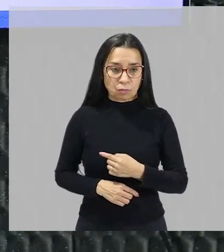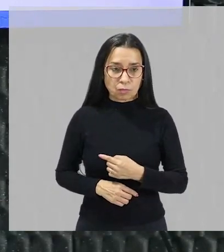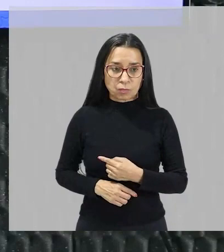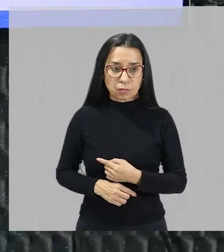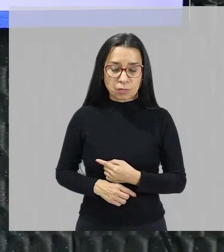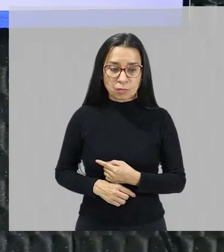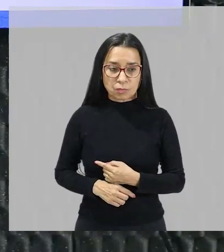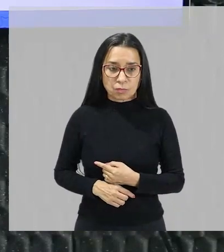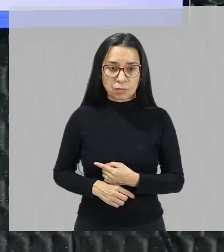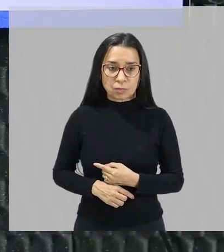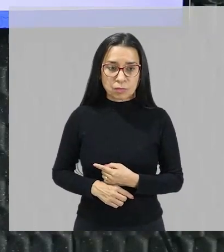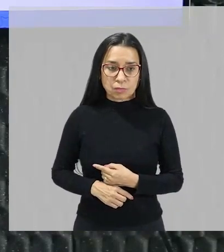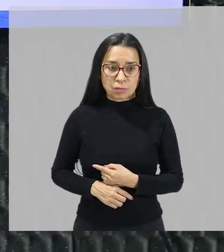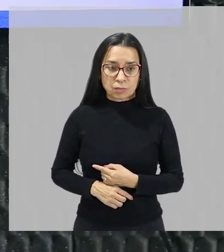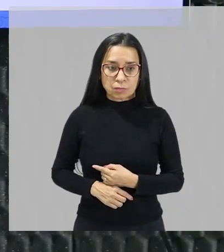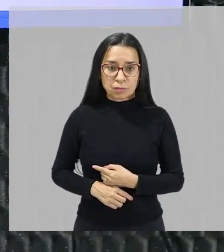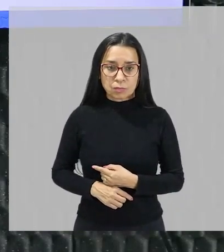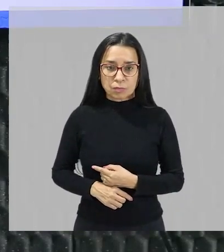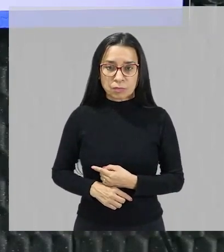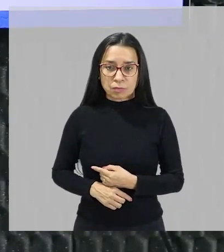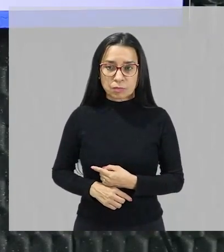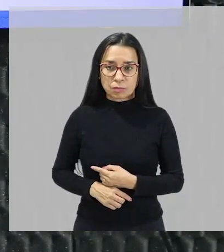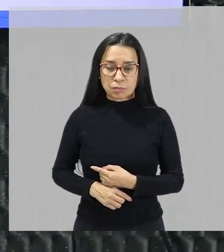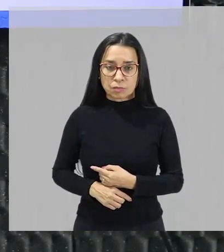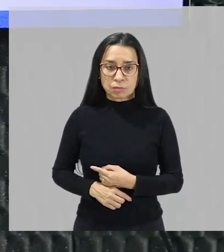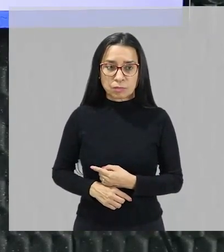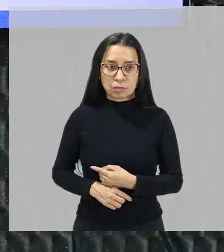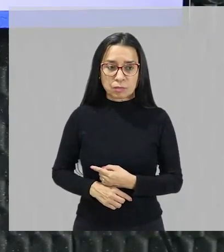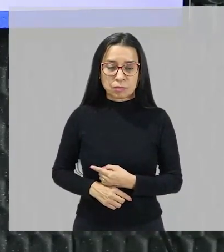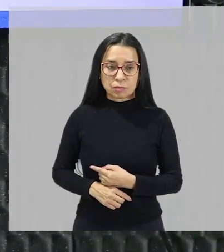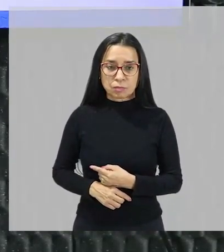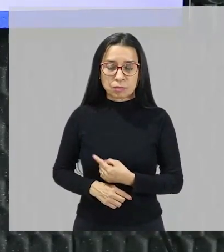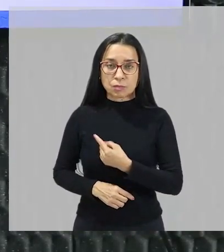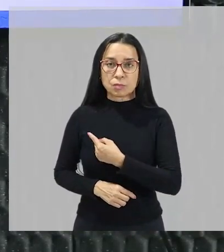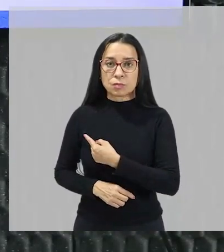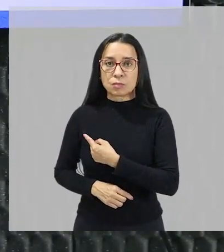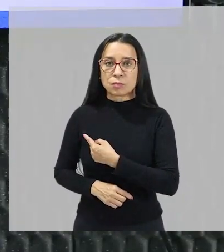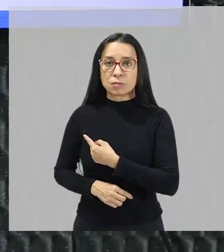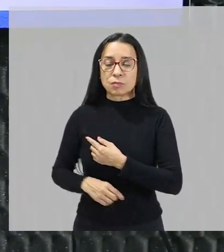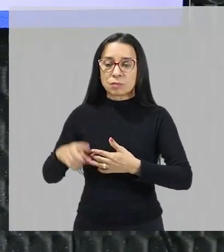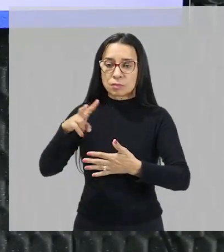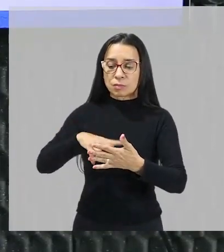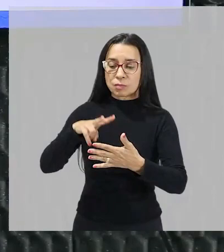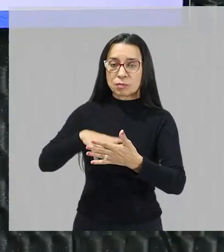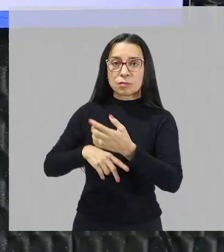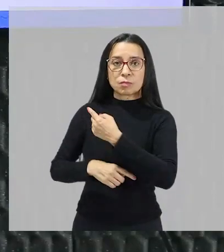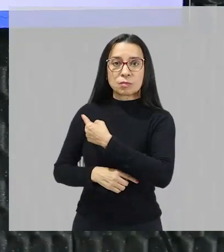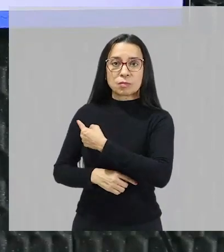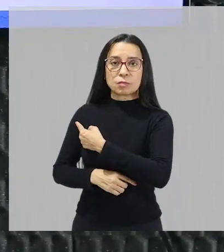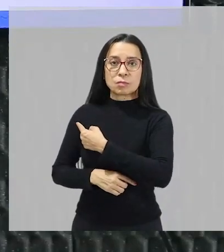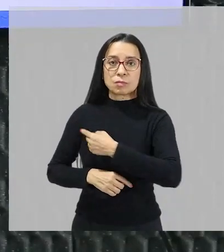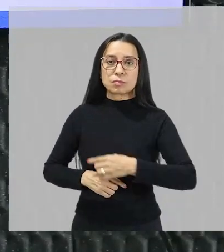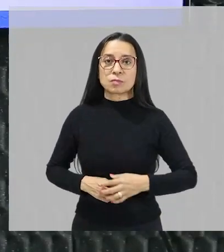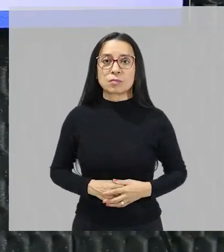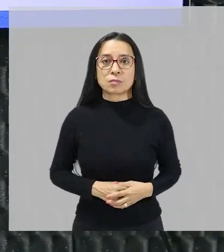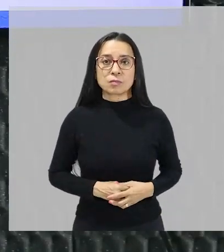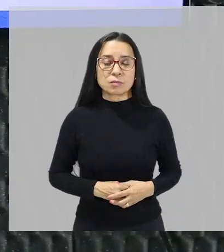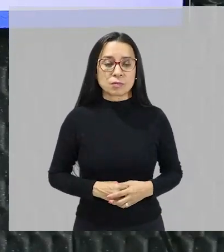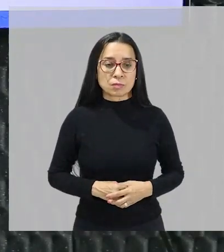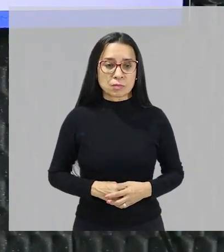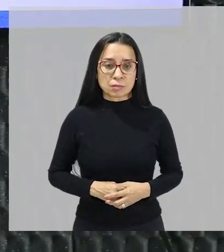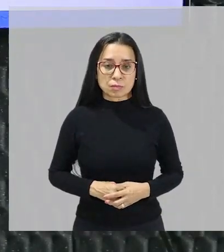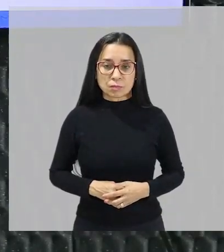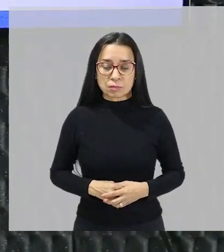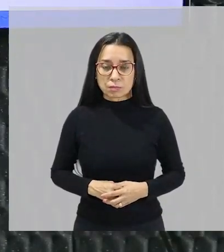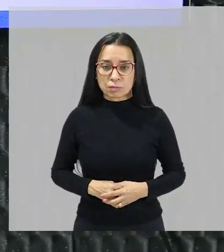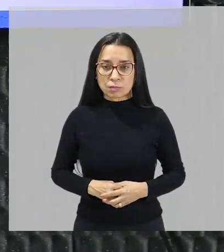reggae. Todos, de Eric Clapton até Caetano Veloso, já realizaram suas incursões no reggae,